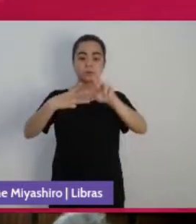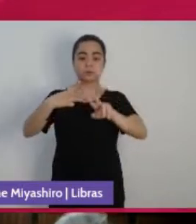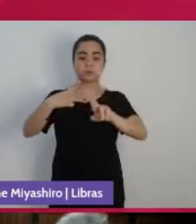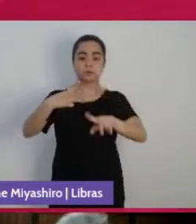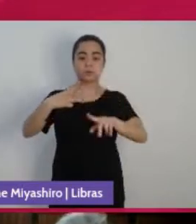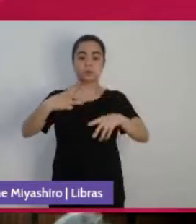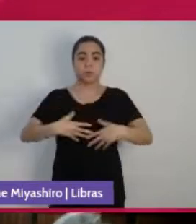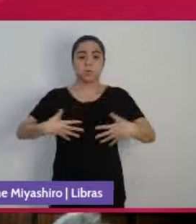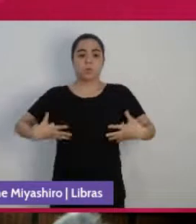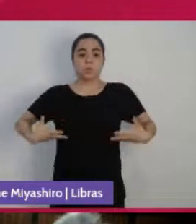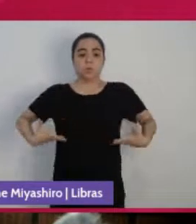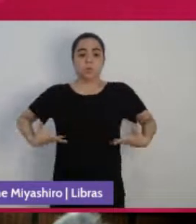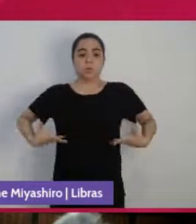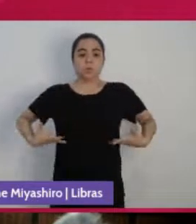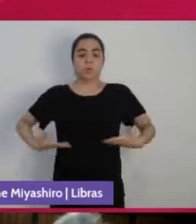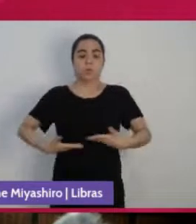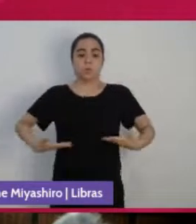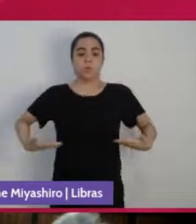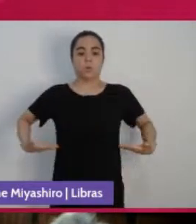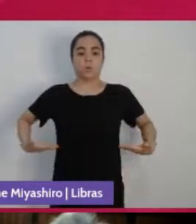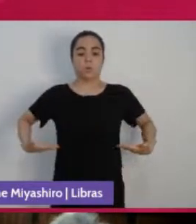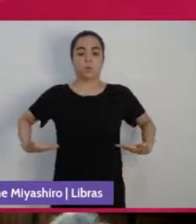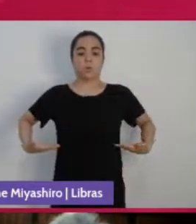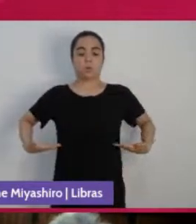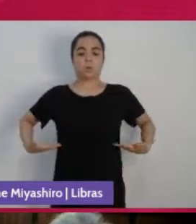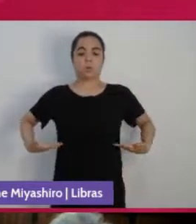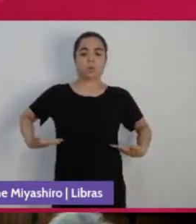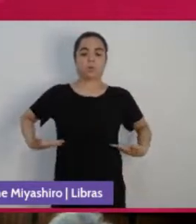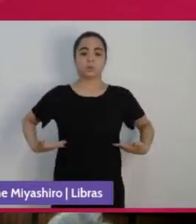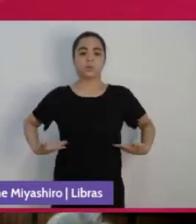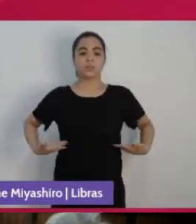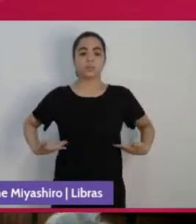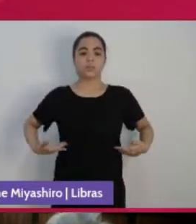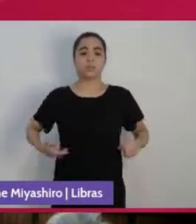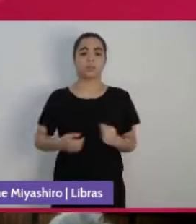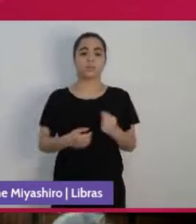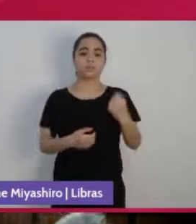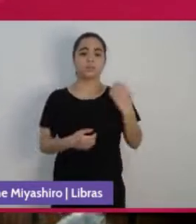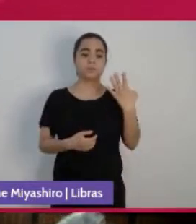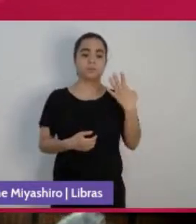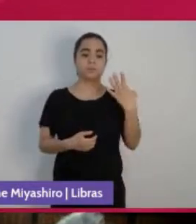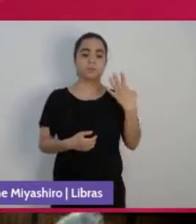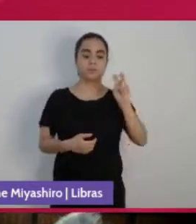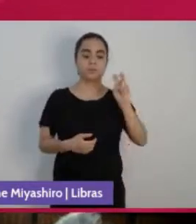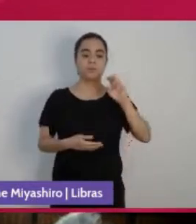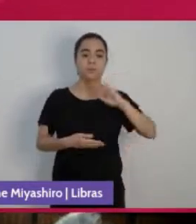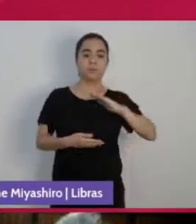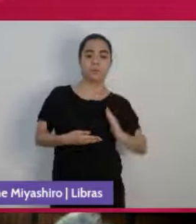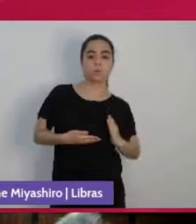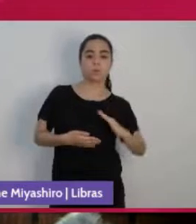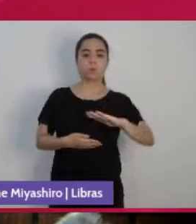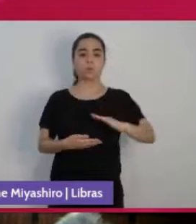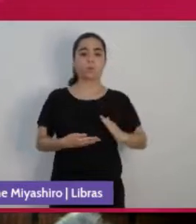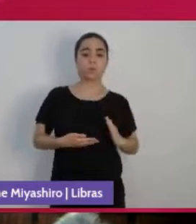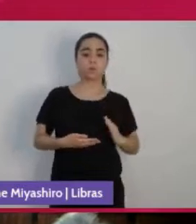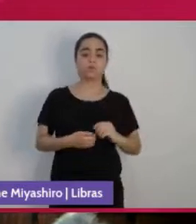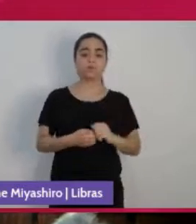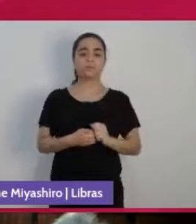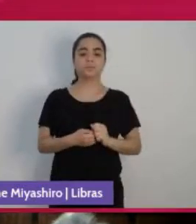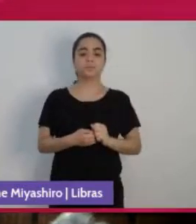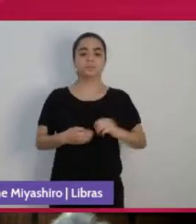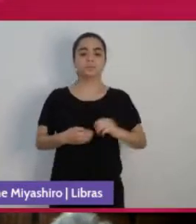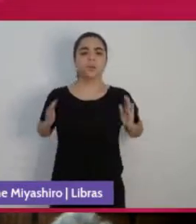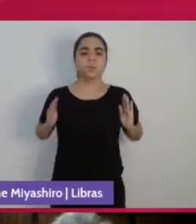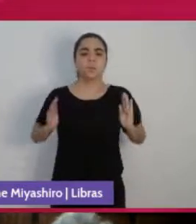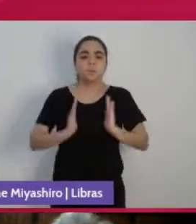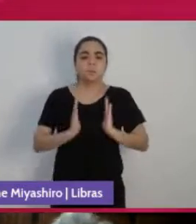largo, então, uma angulação maior, uns 45 graus. Uma paciente com tórax bem estreito,